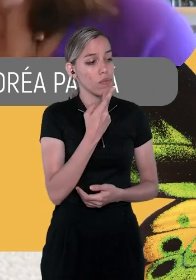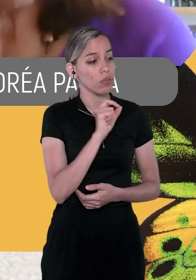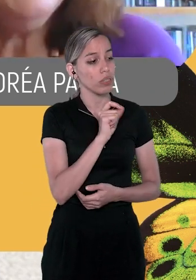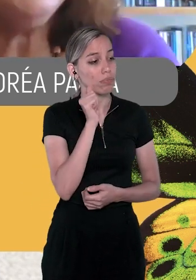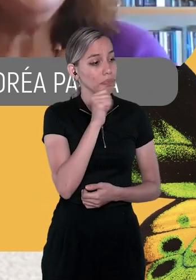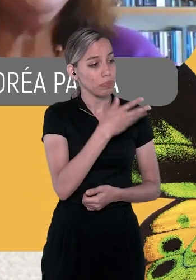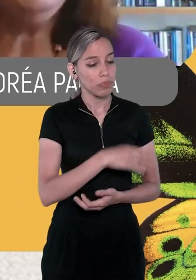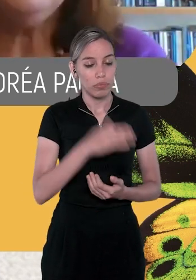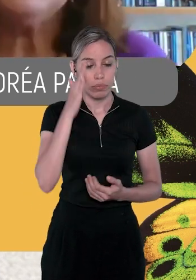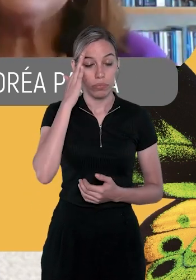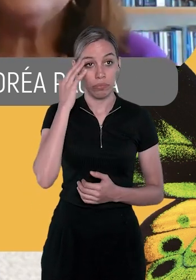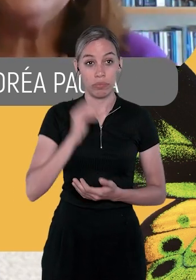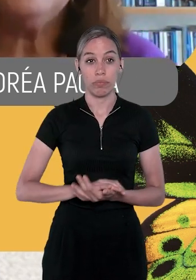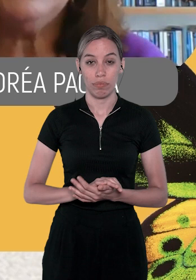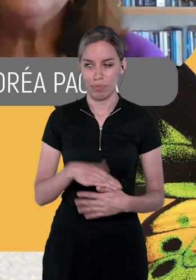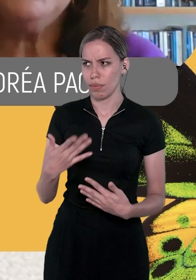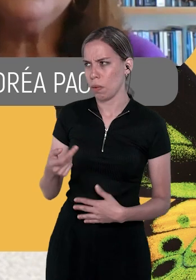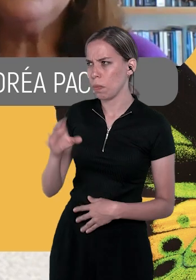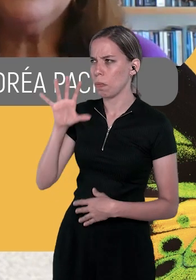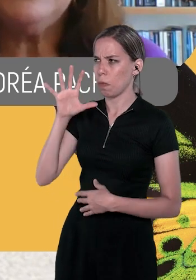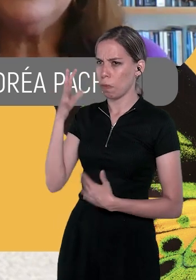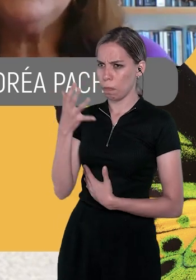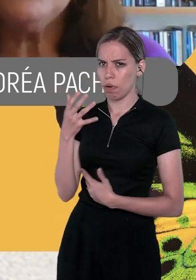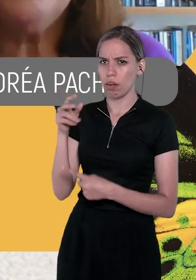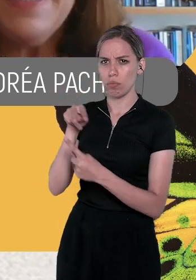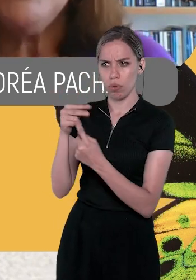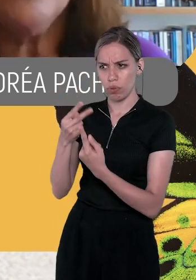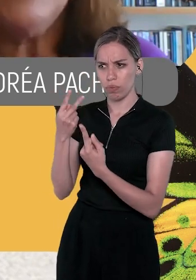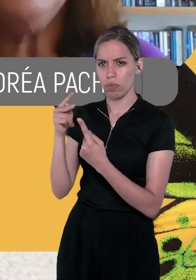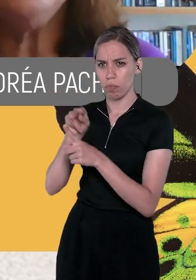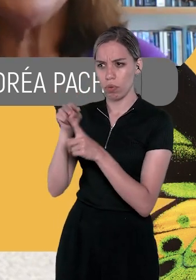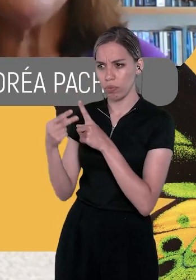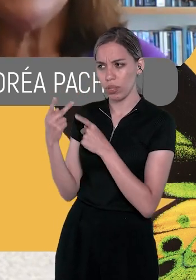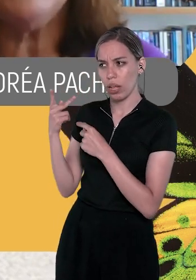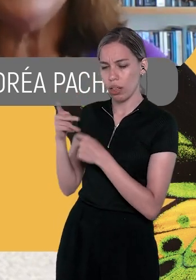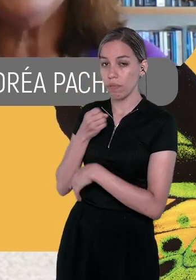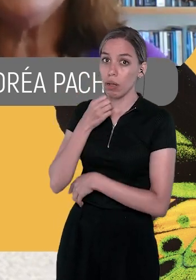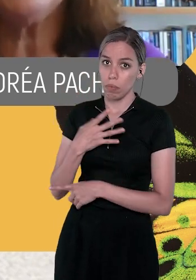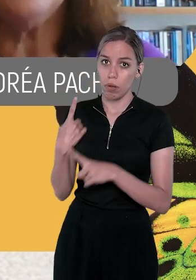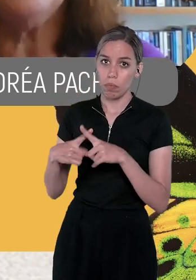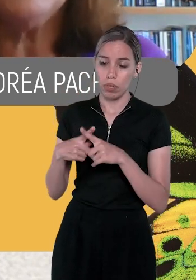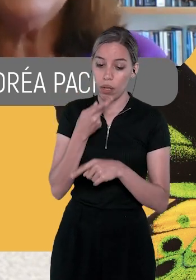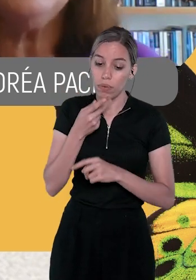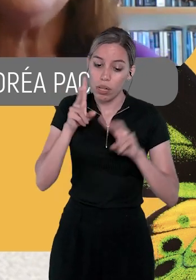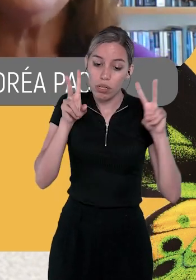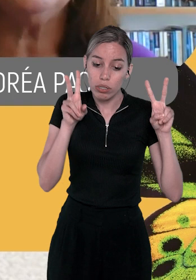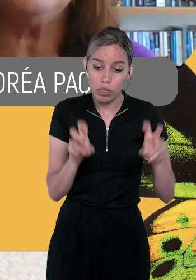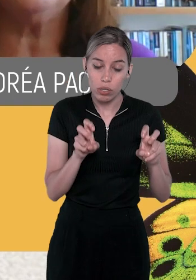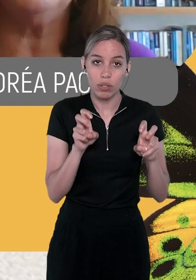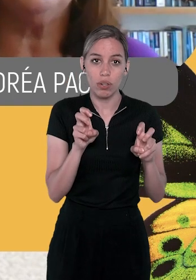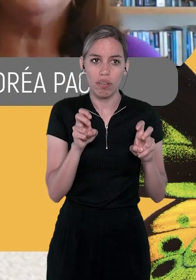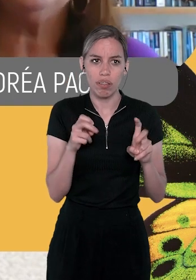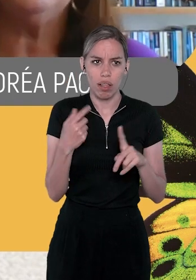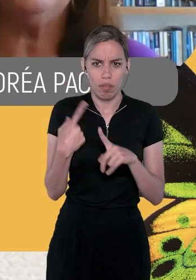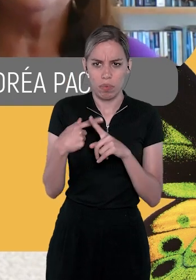Eu acho que o olhar do Sérgio foi um olhar muito bem escolhido para cuidar da questão, porque ele não tentou